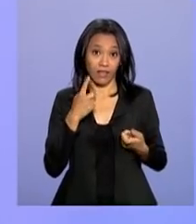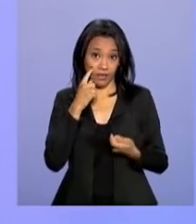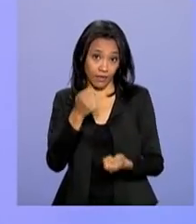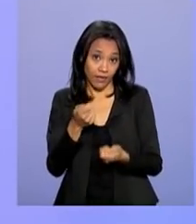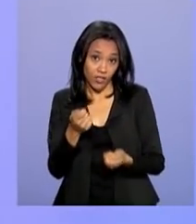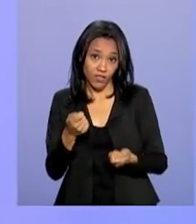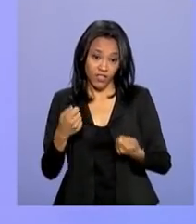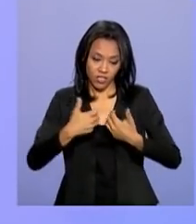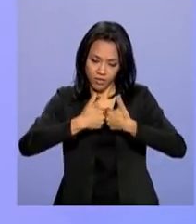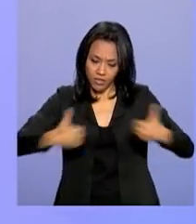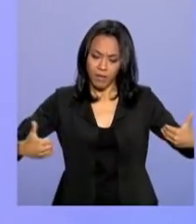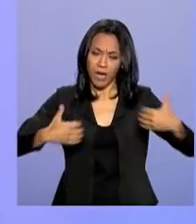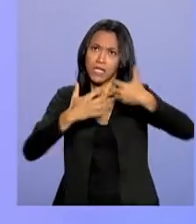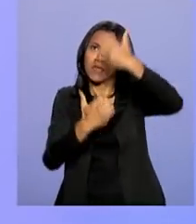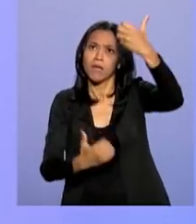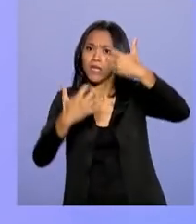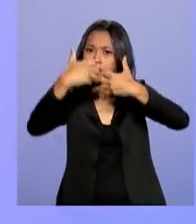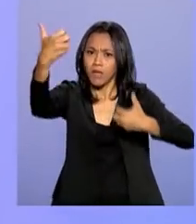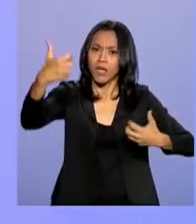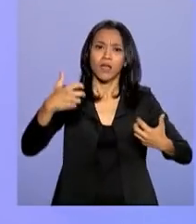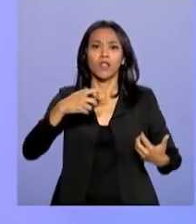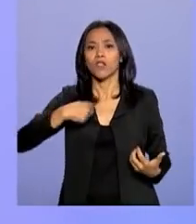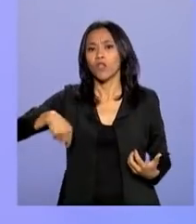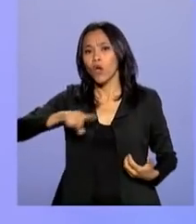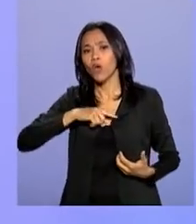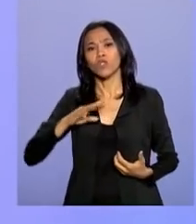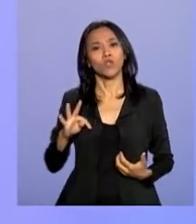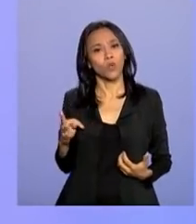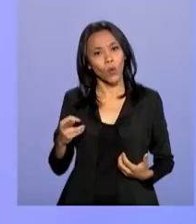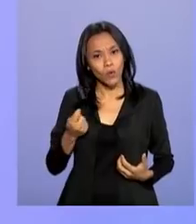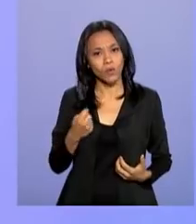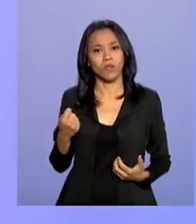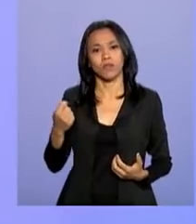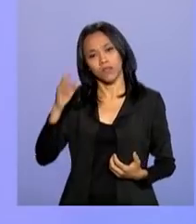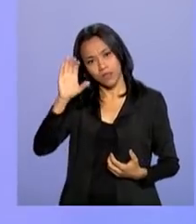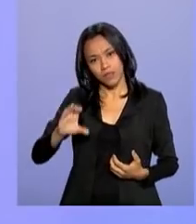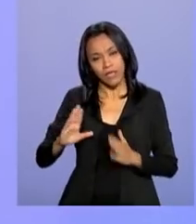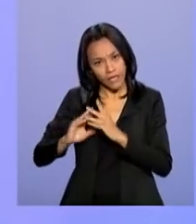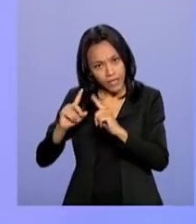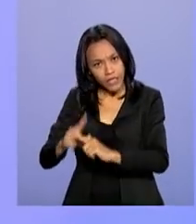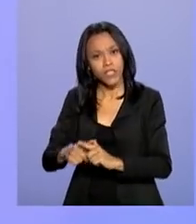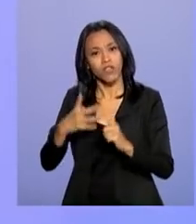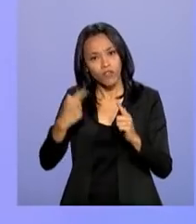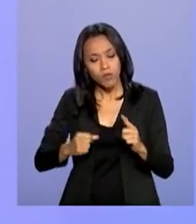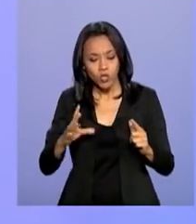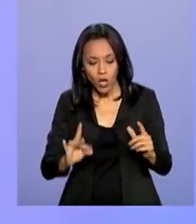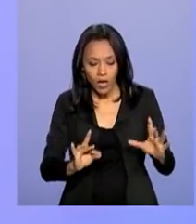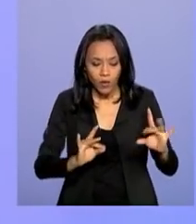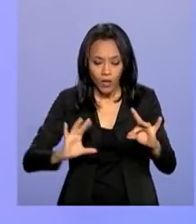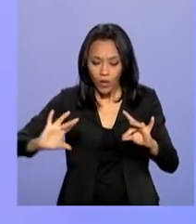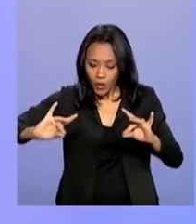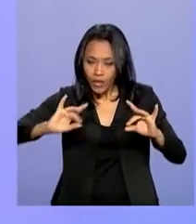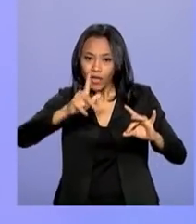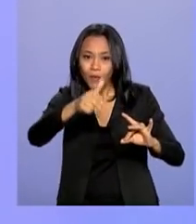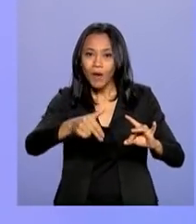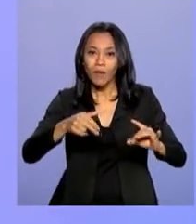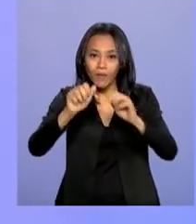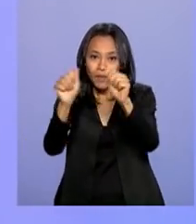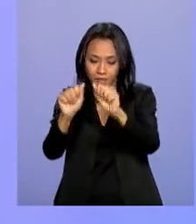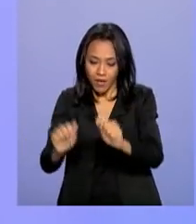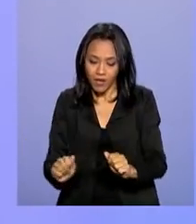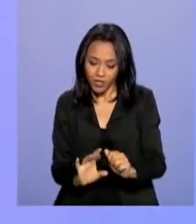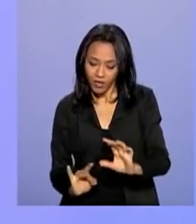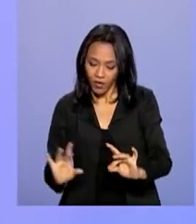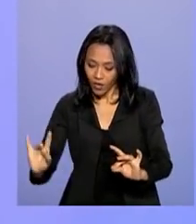fratura, nós todos, com a Santa Igreja, nós vamos colar essas fraturas de modo a que permanentemente